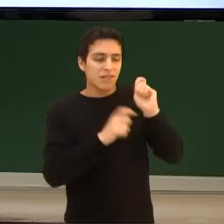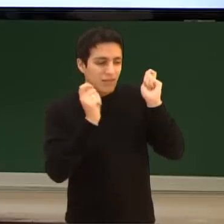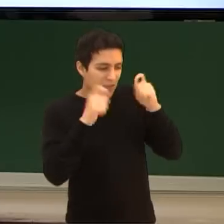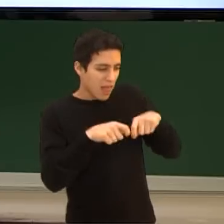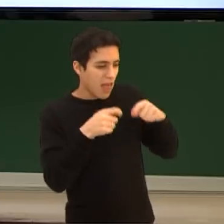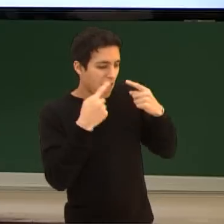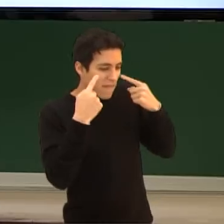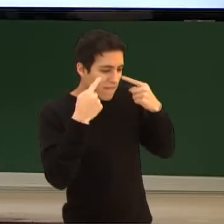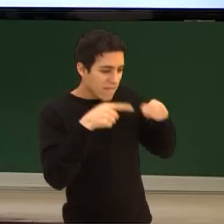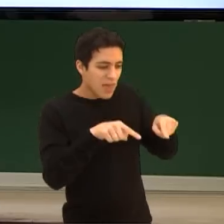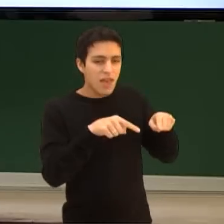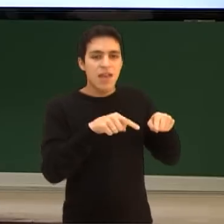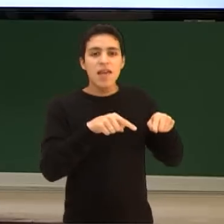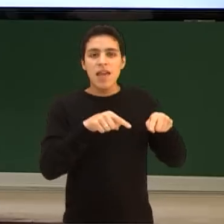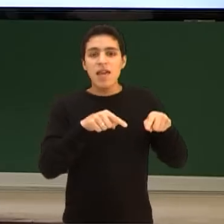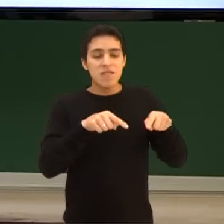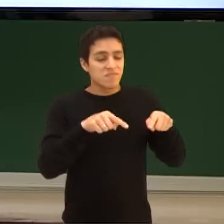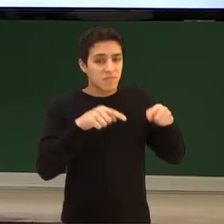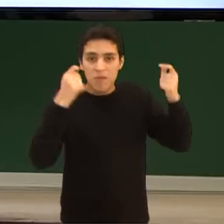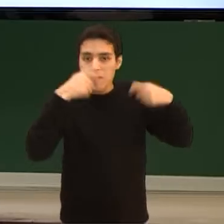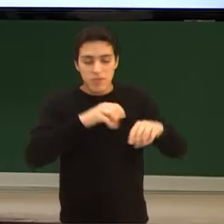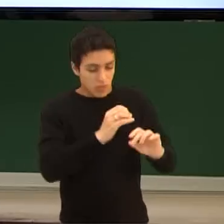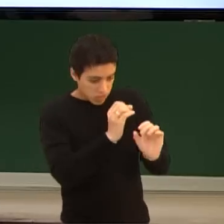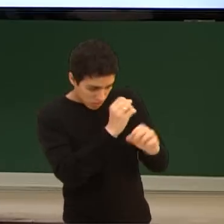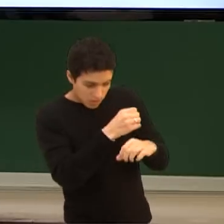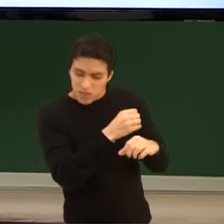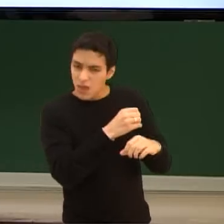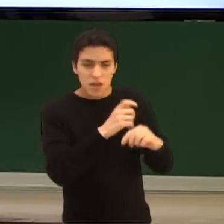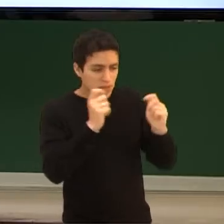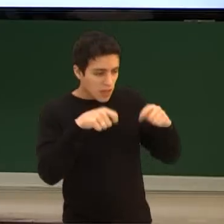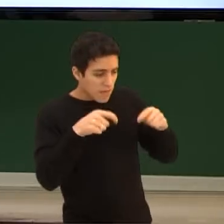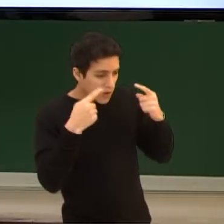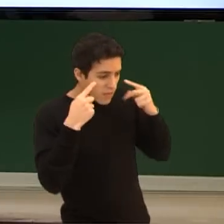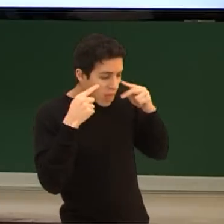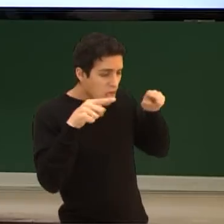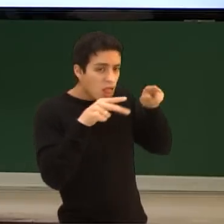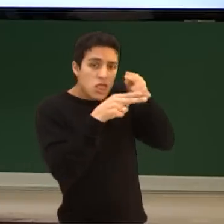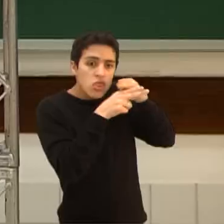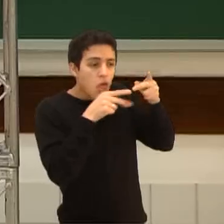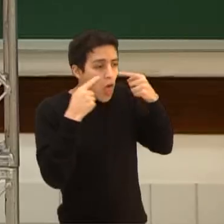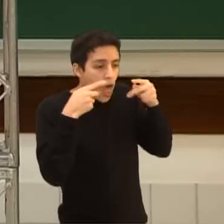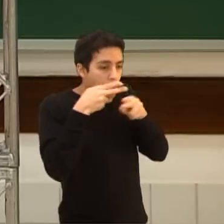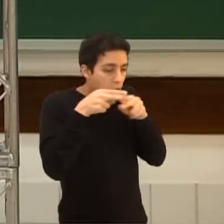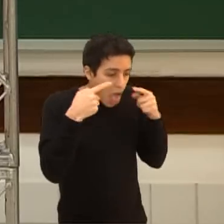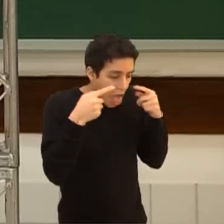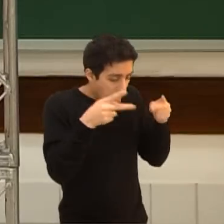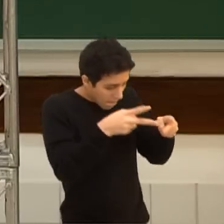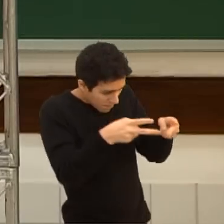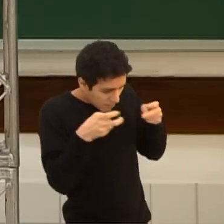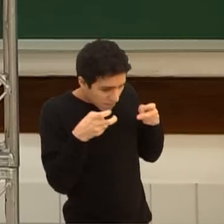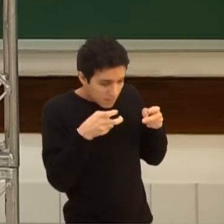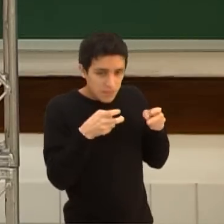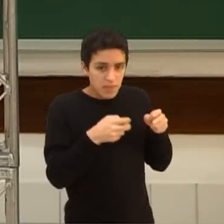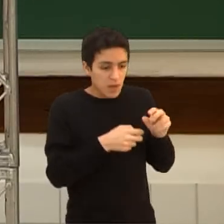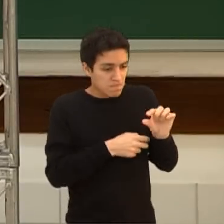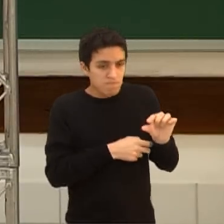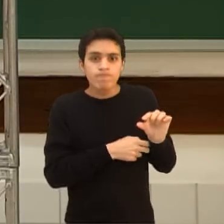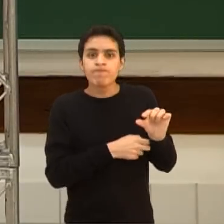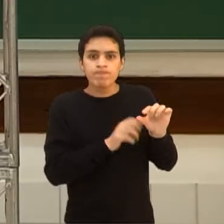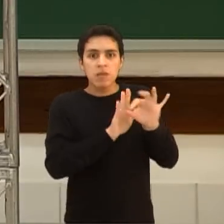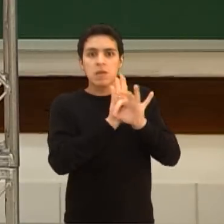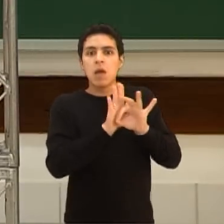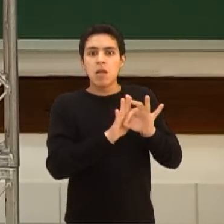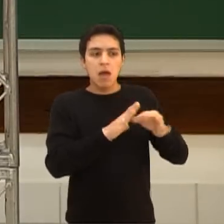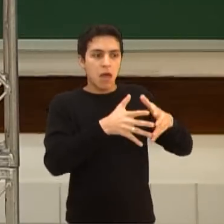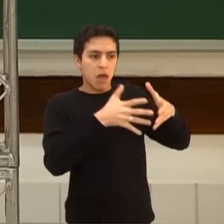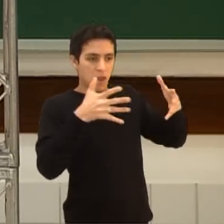consegue enxergar a olho nu, tá? Não precisa de microscópio. Ele é uma das maiores células do corpo humano. Então,